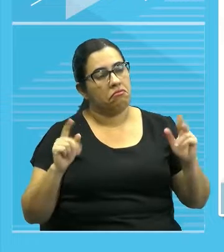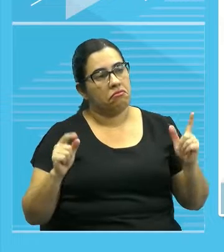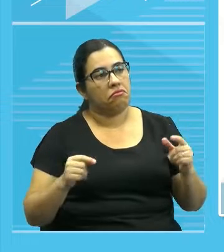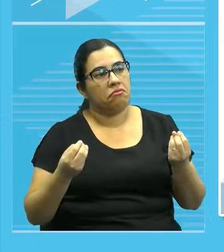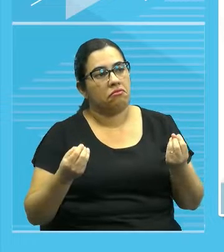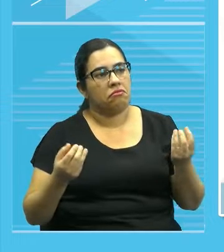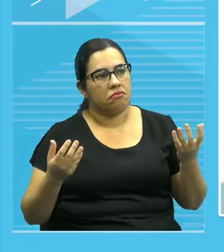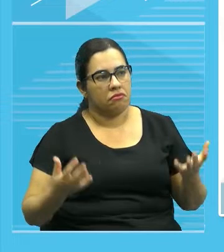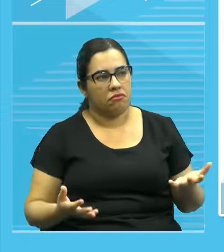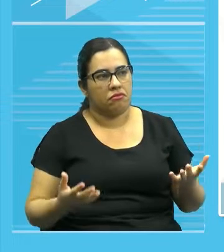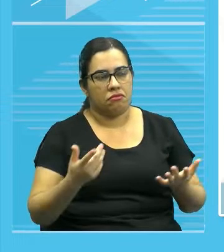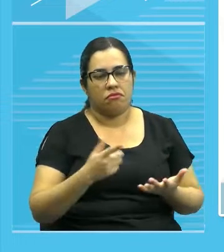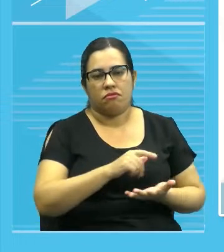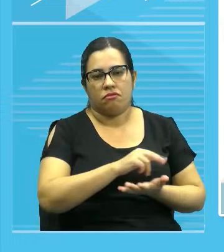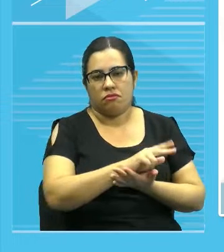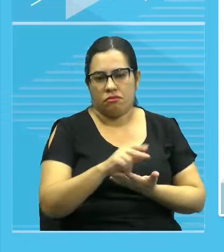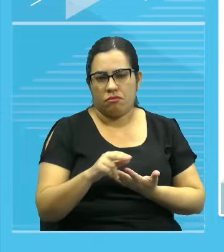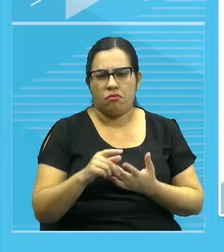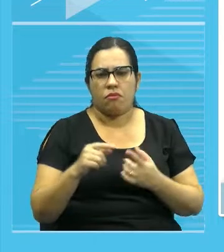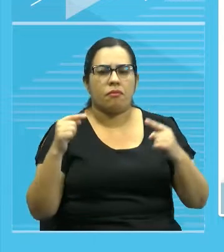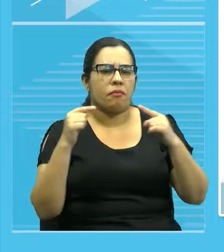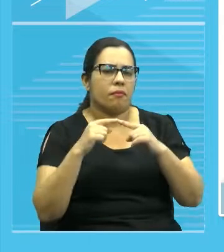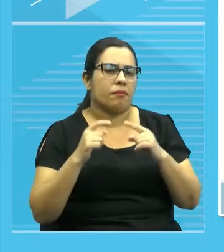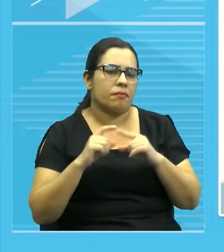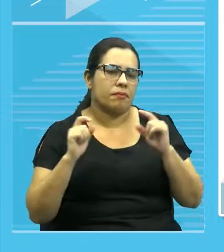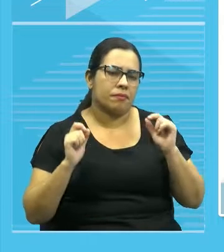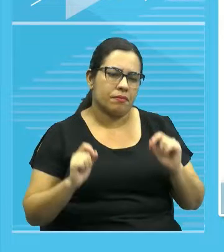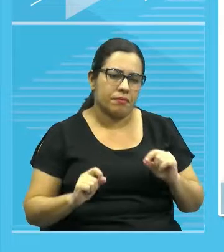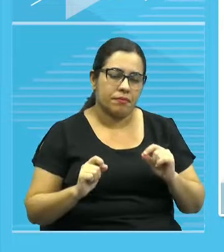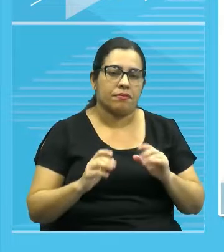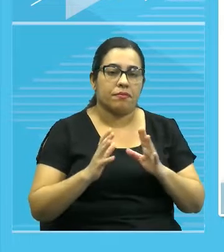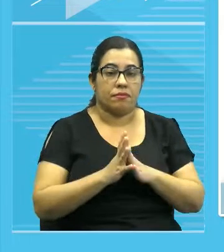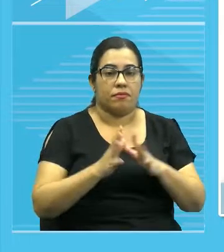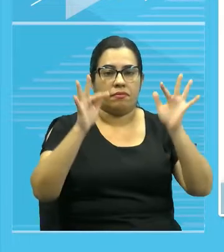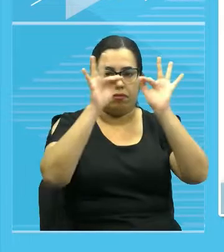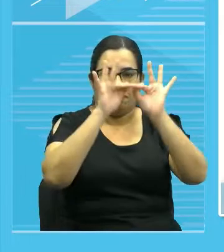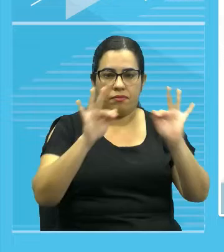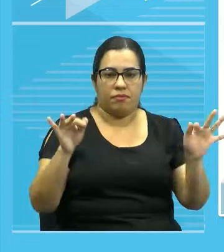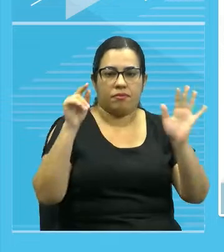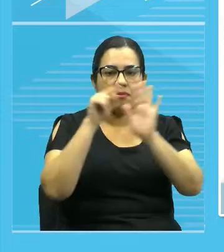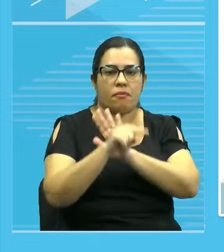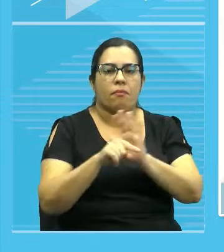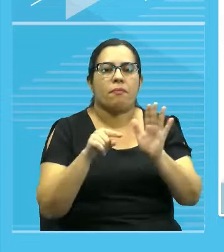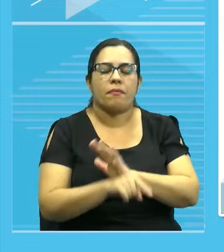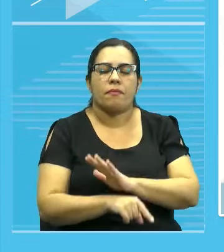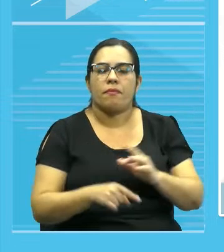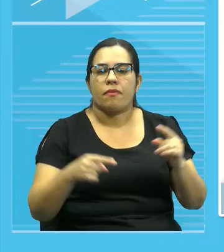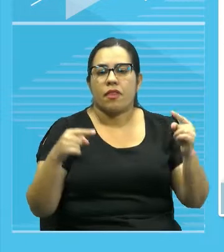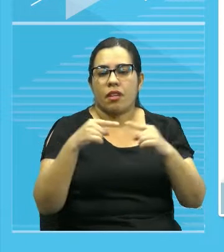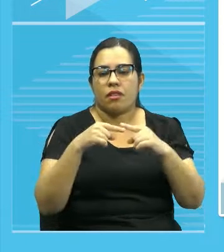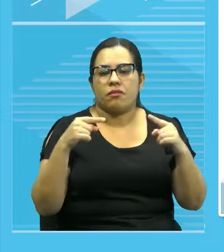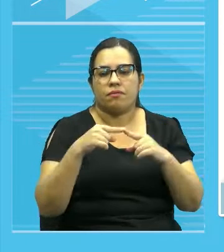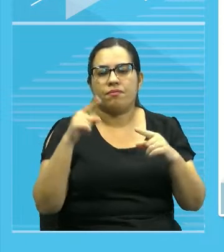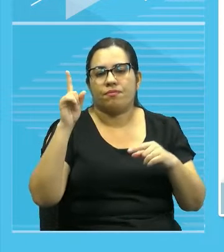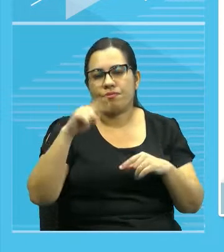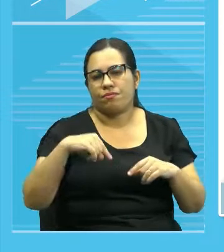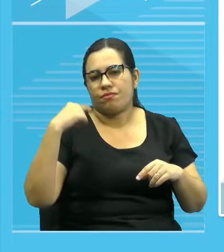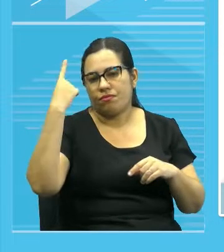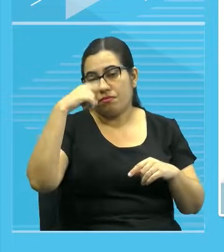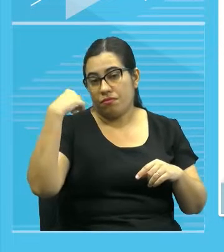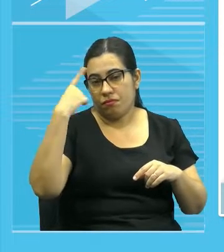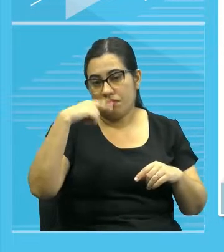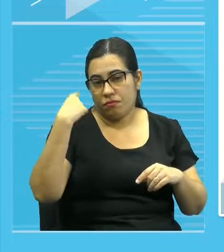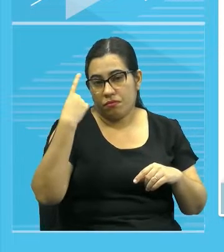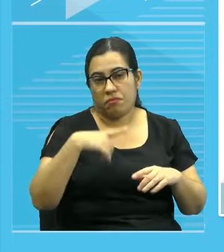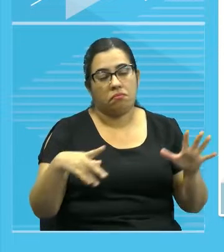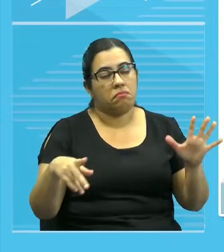das anteriores Em que sentido de que o enunciado e as questões estão em espanhol então é uma